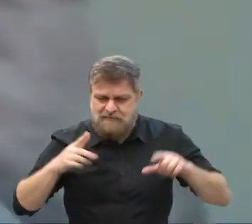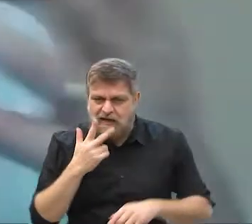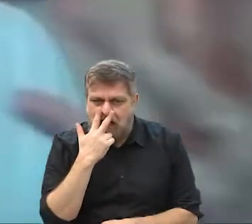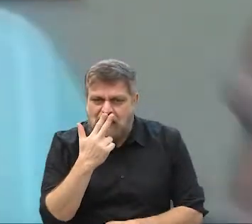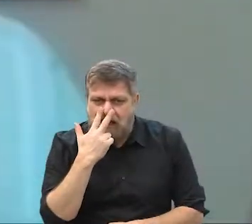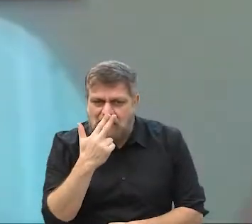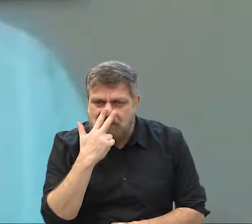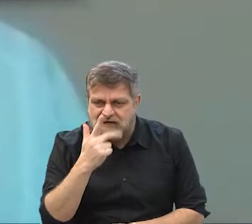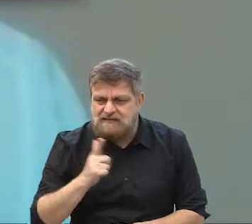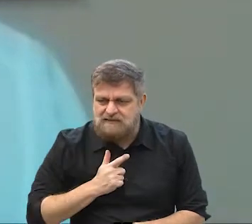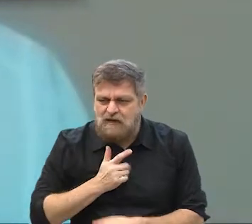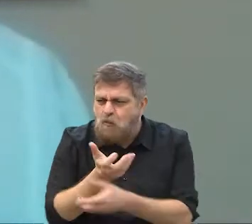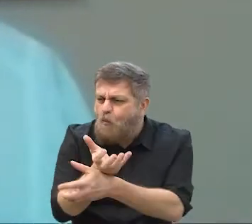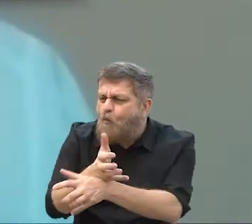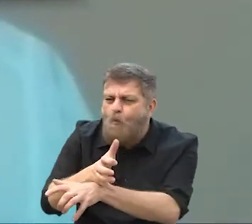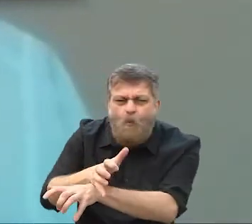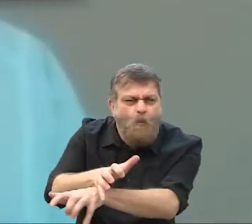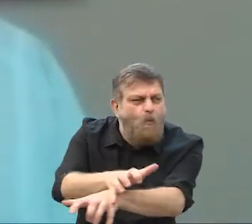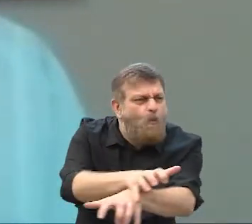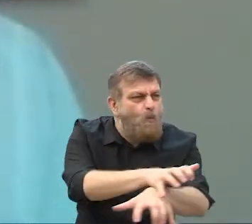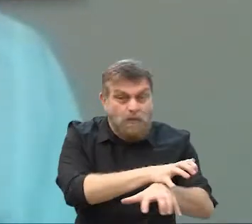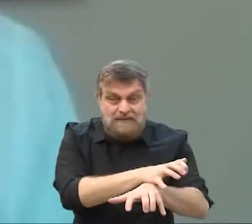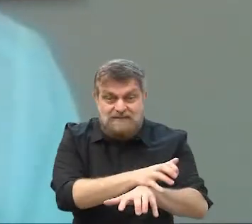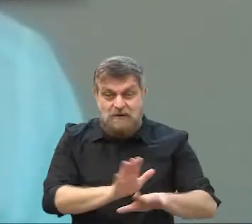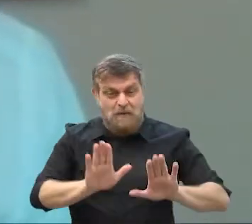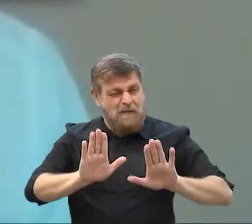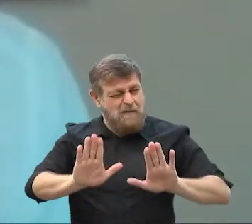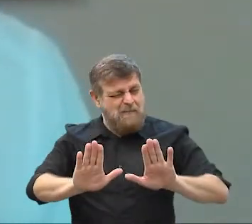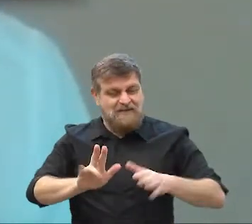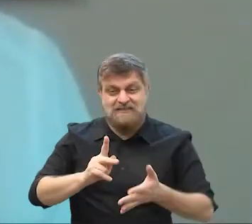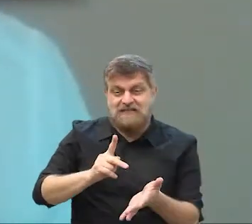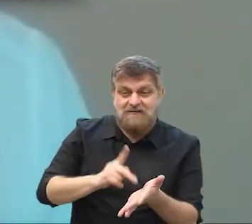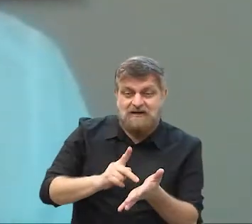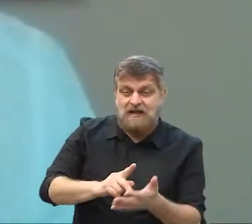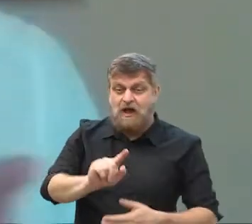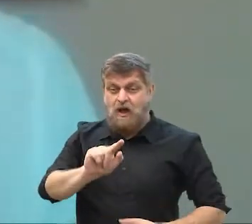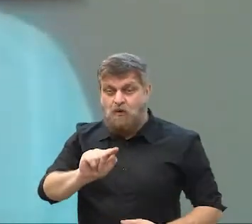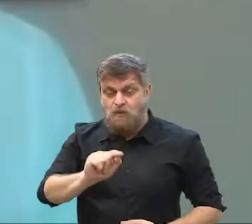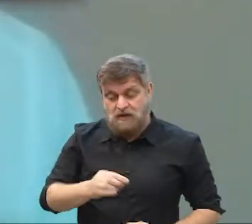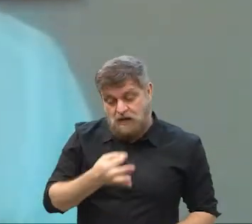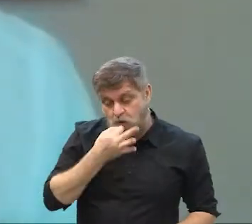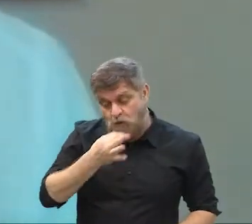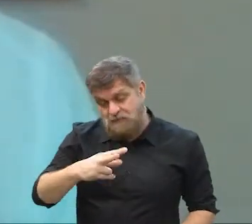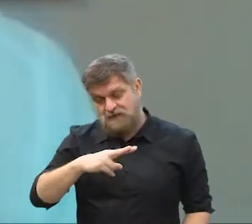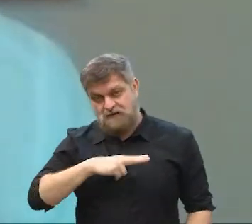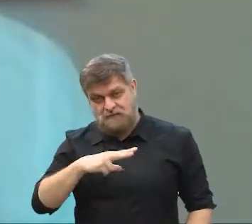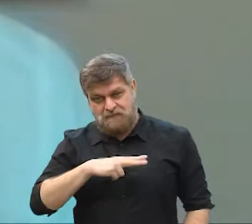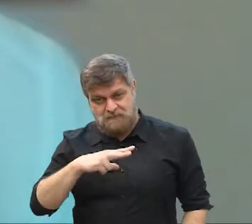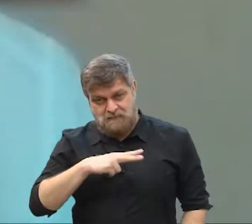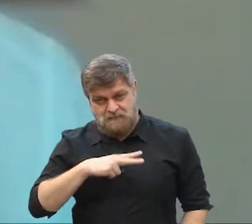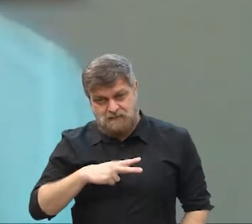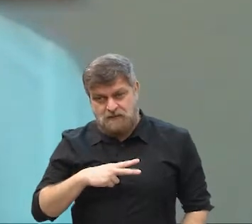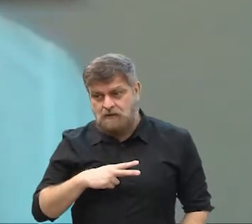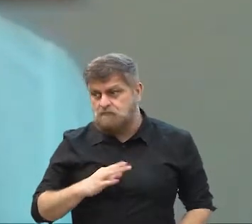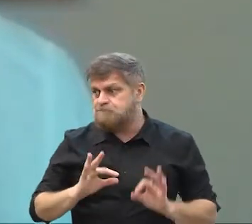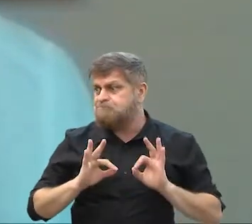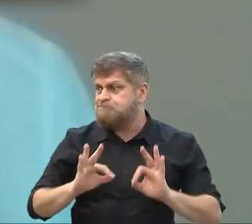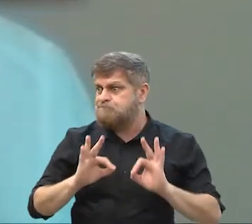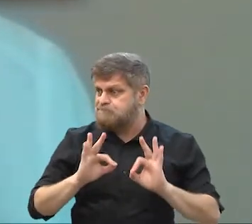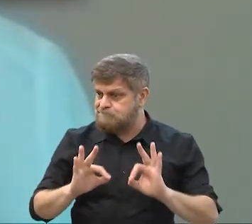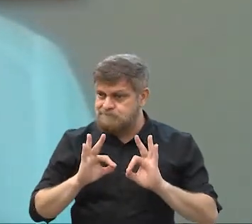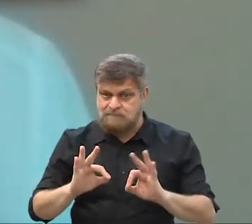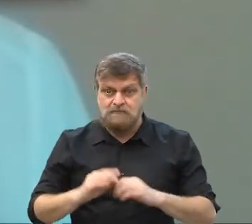está falando para um grande vazio. Mas, na verdade, ao meu ver, é extremamente